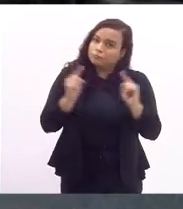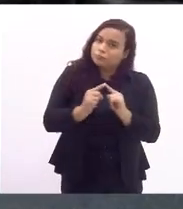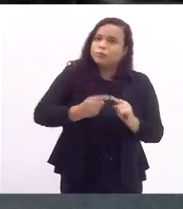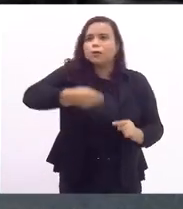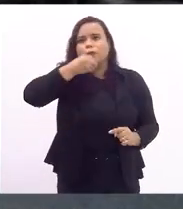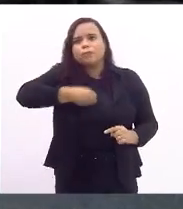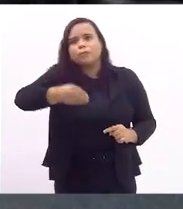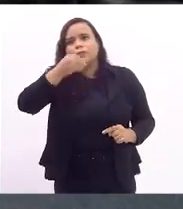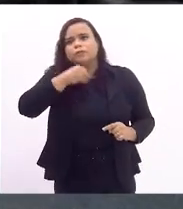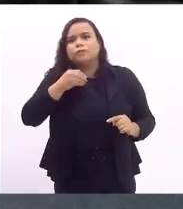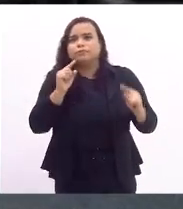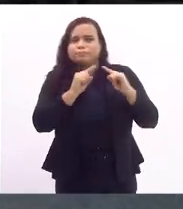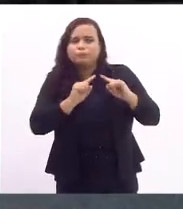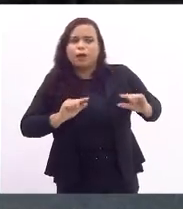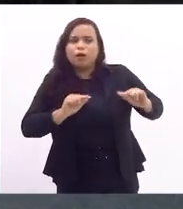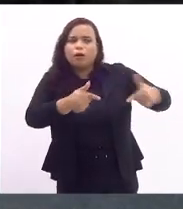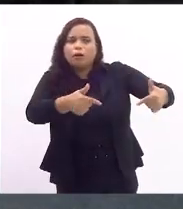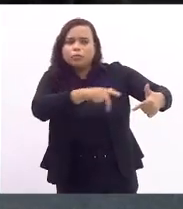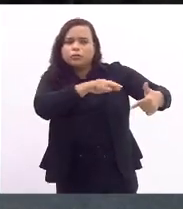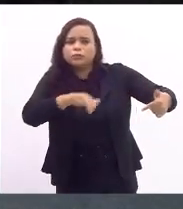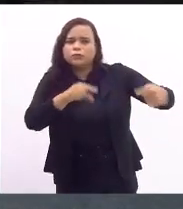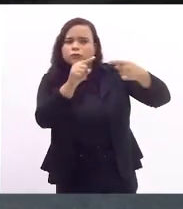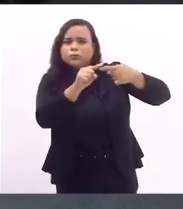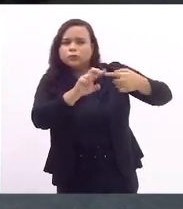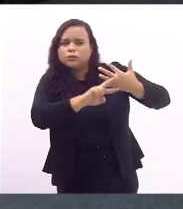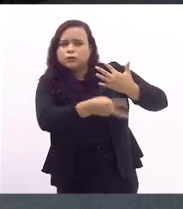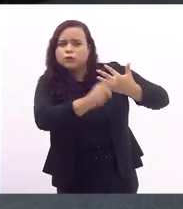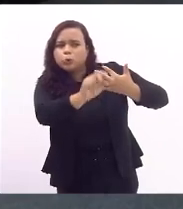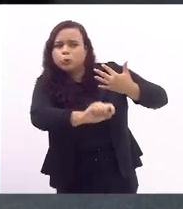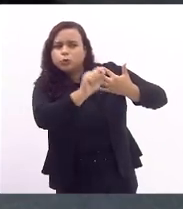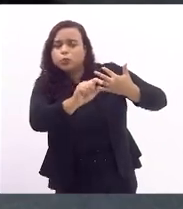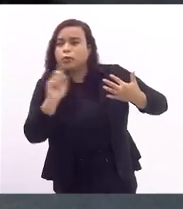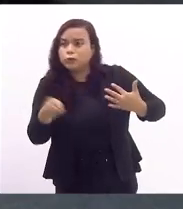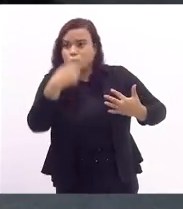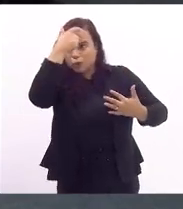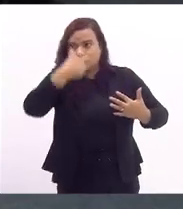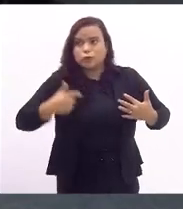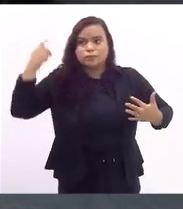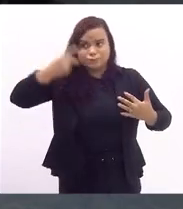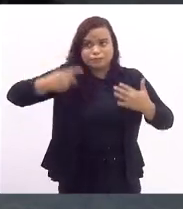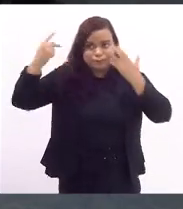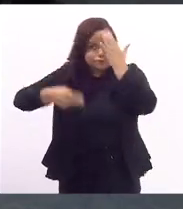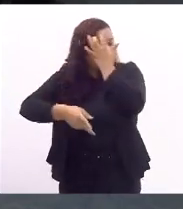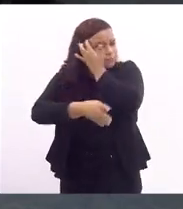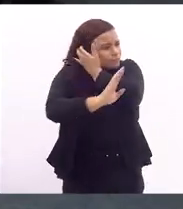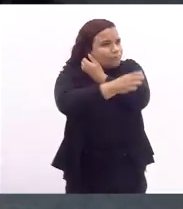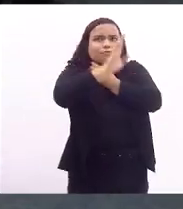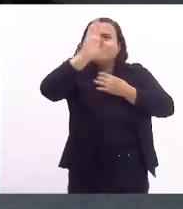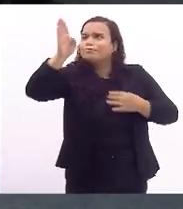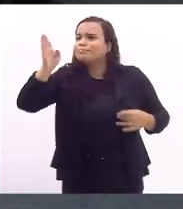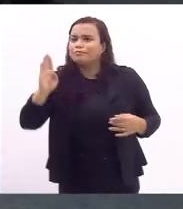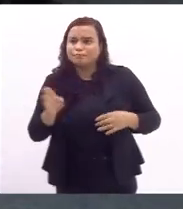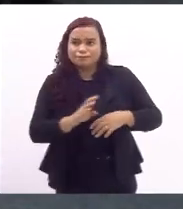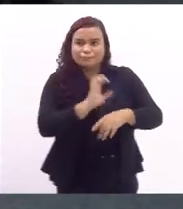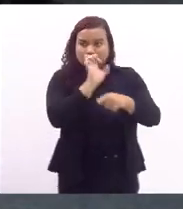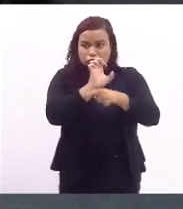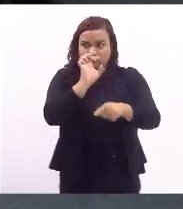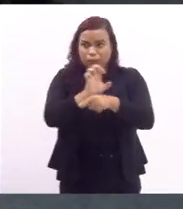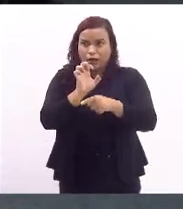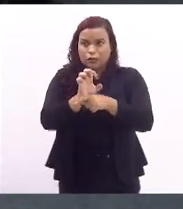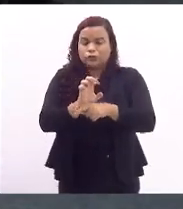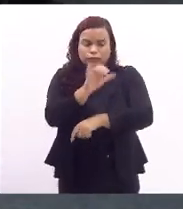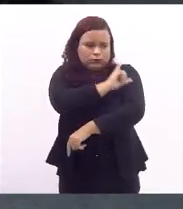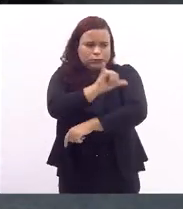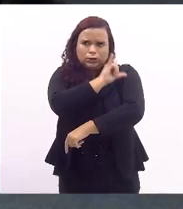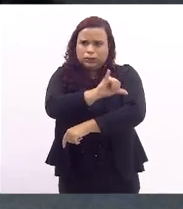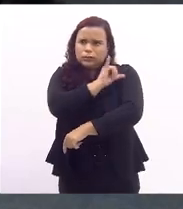dos atos somos parlamentares que rodamos o estado do Rio de Janeiro inteiro que